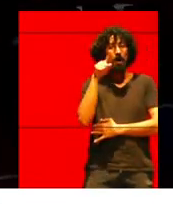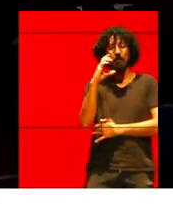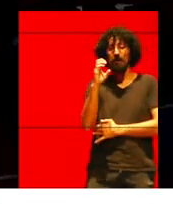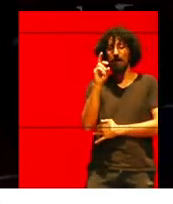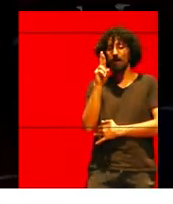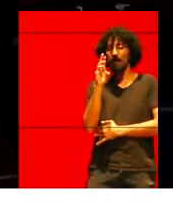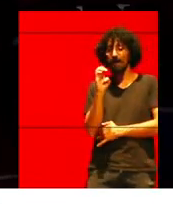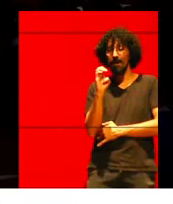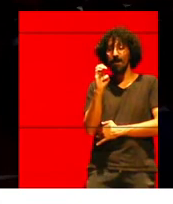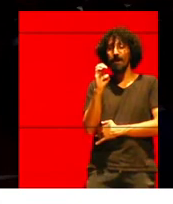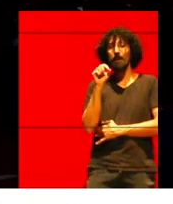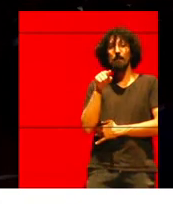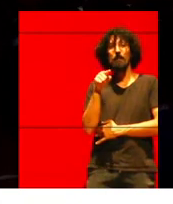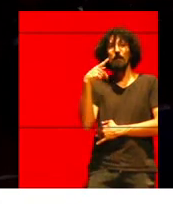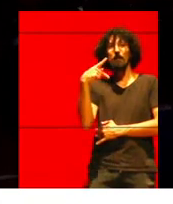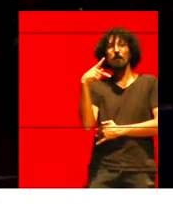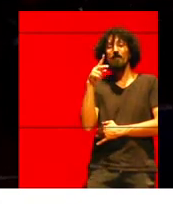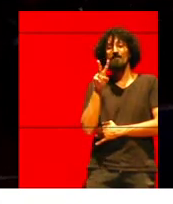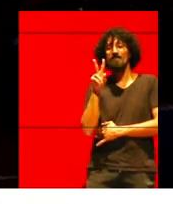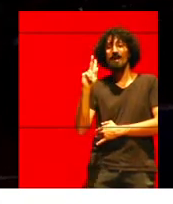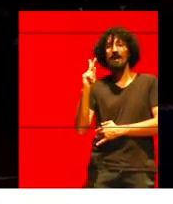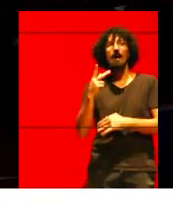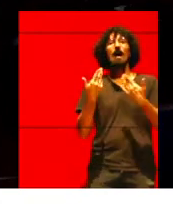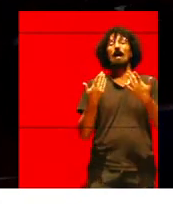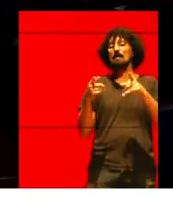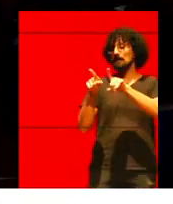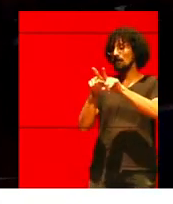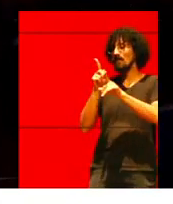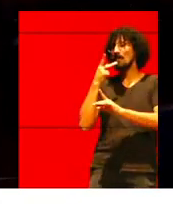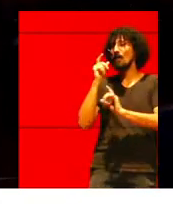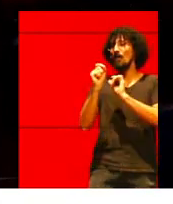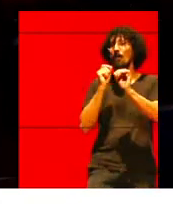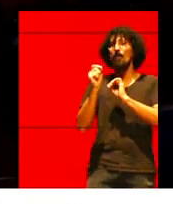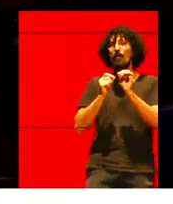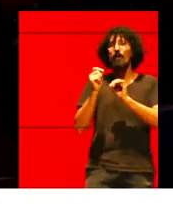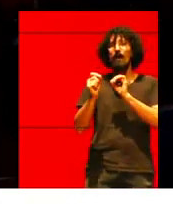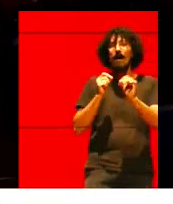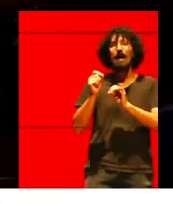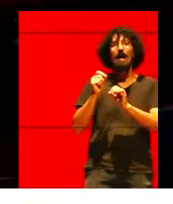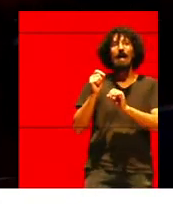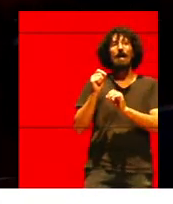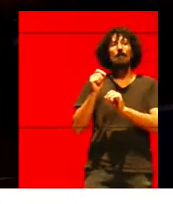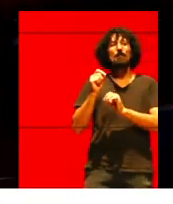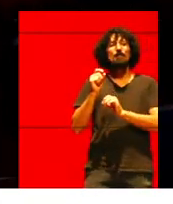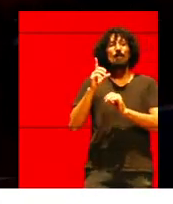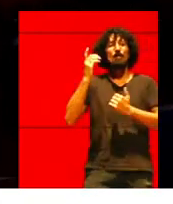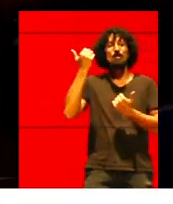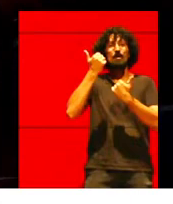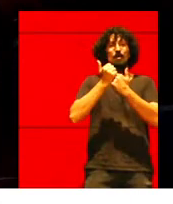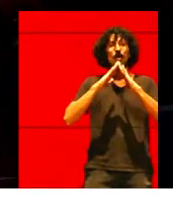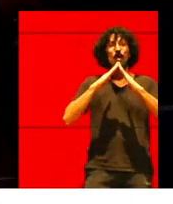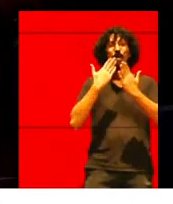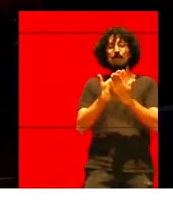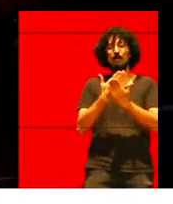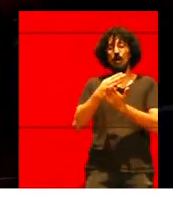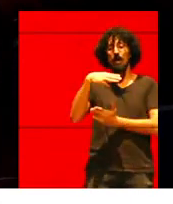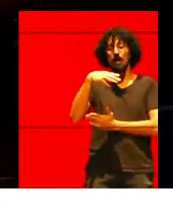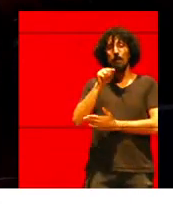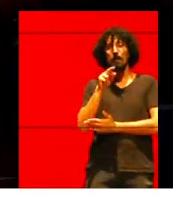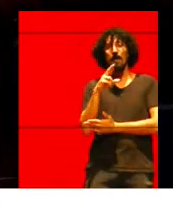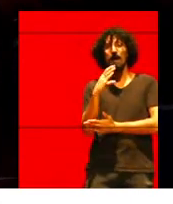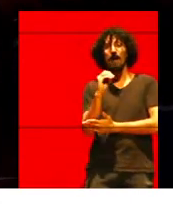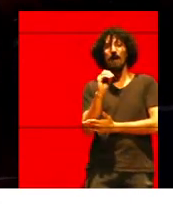Eu quero aqui registrar a presença dos meus diretores Juliana e Marcelo da Escola Marcos Freire, que vieram prestigiar o nosso